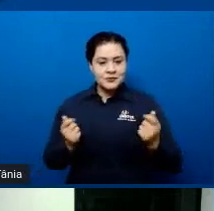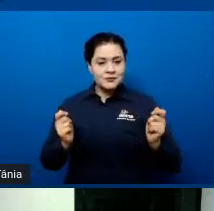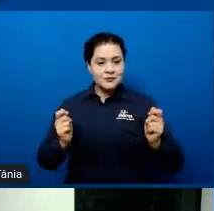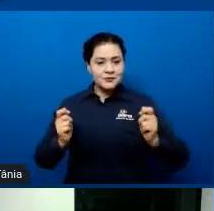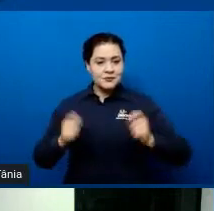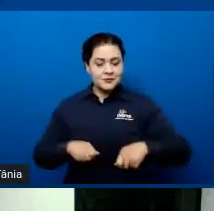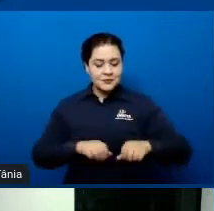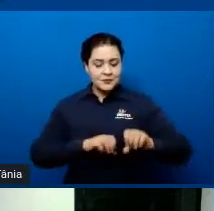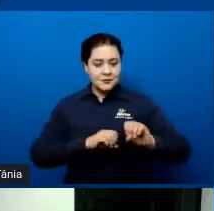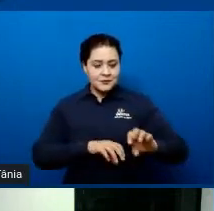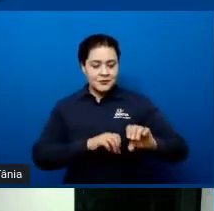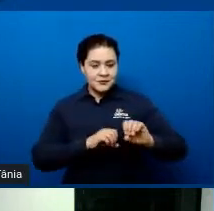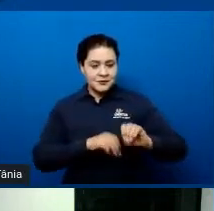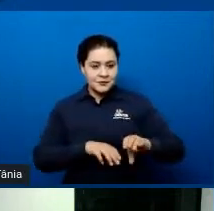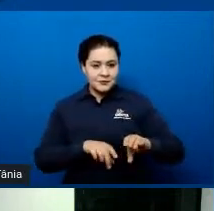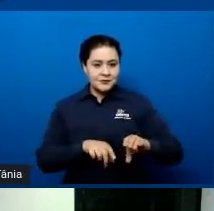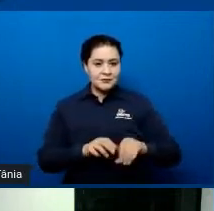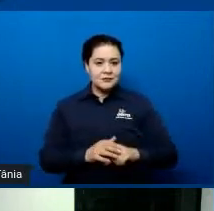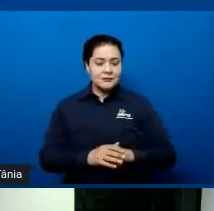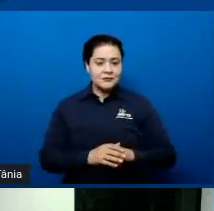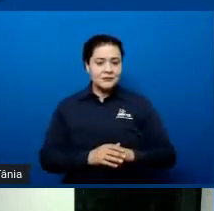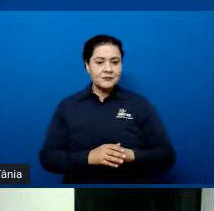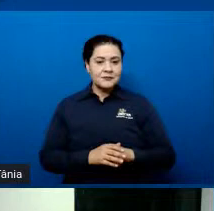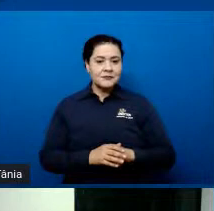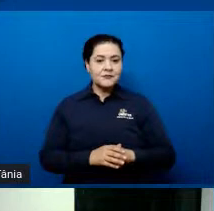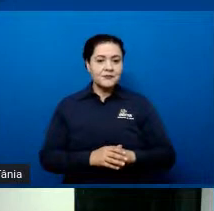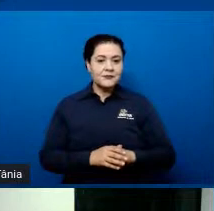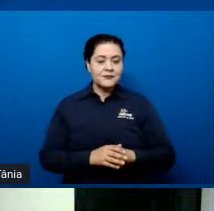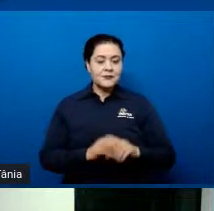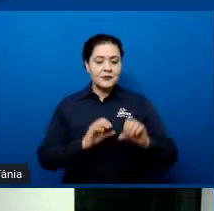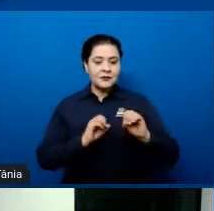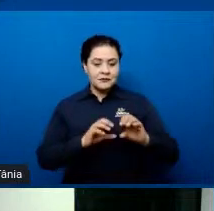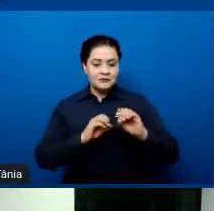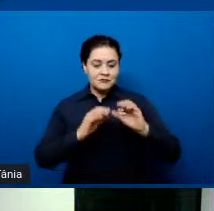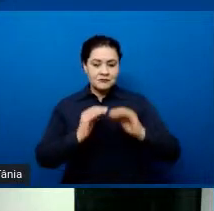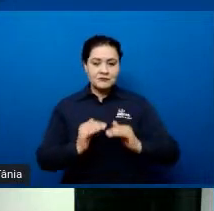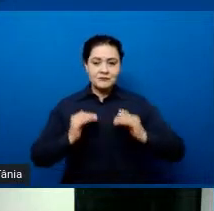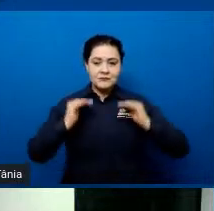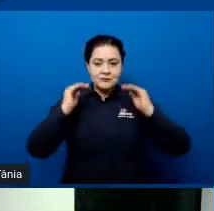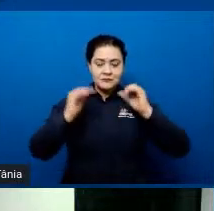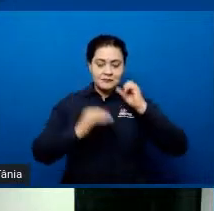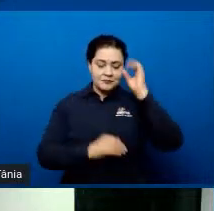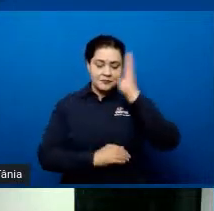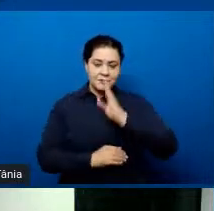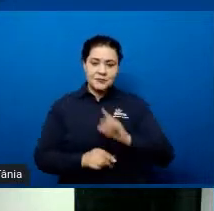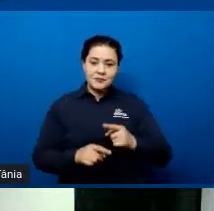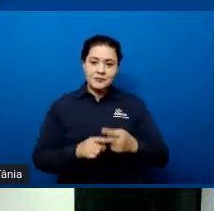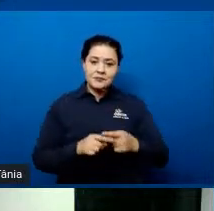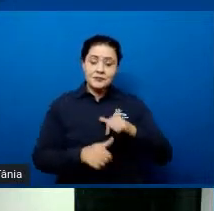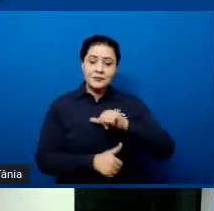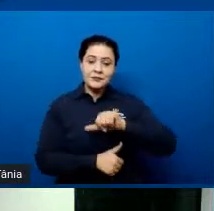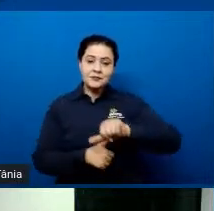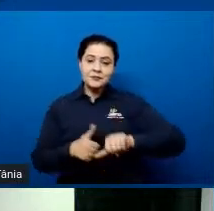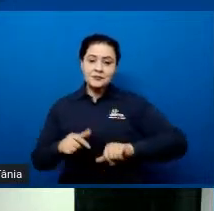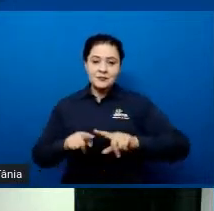do ensino, né, superior no Brasil, né, e transformar a sala de aula desses